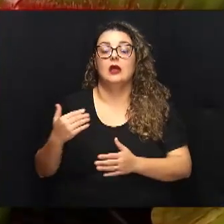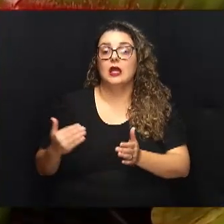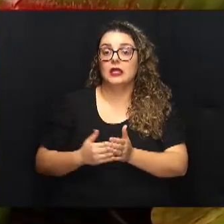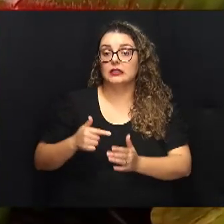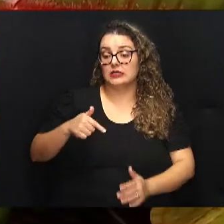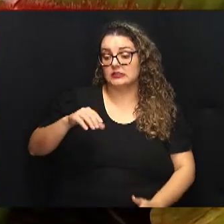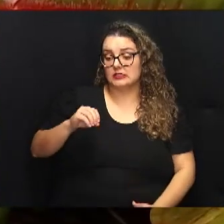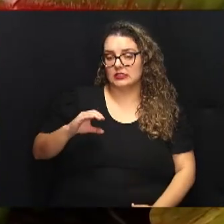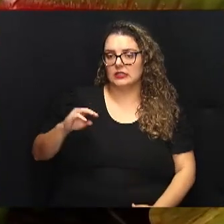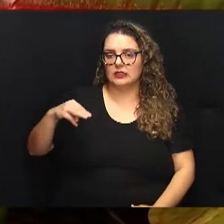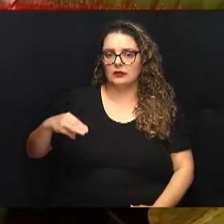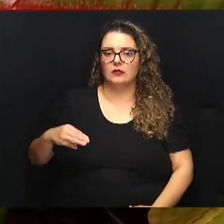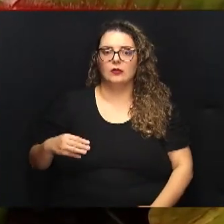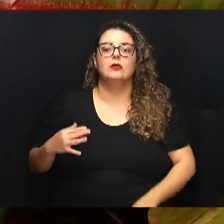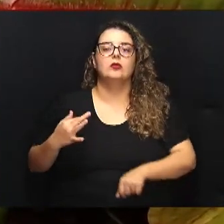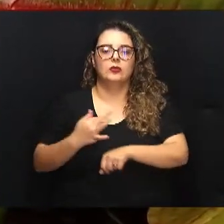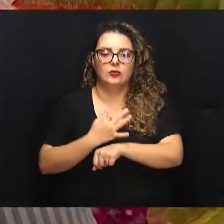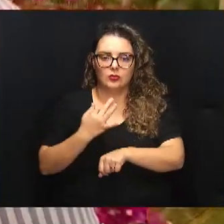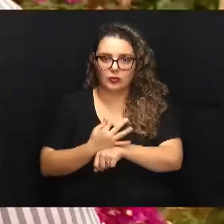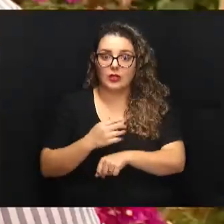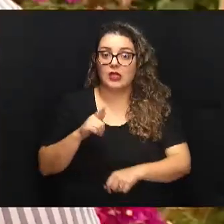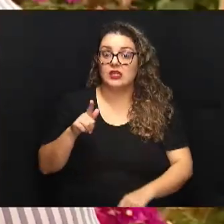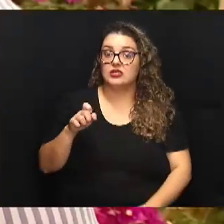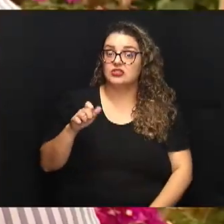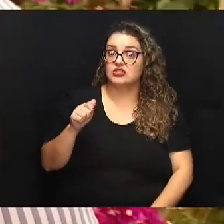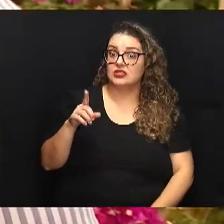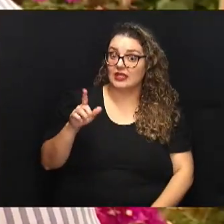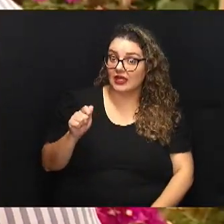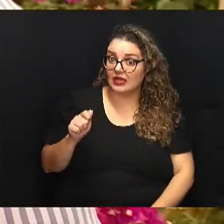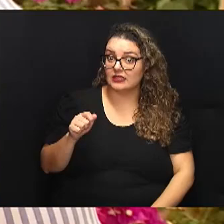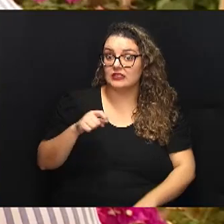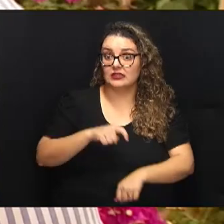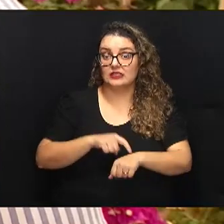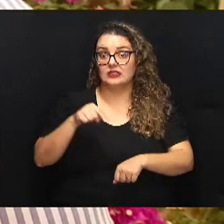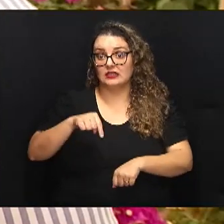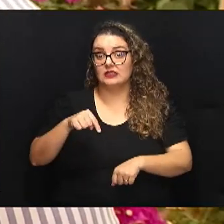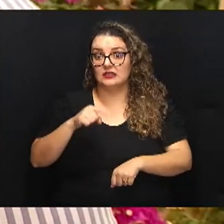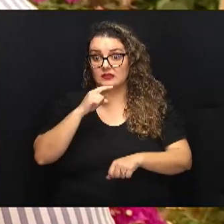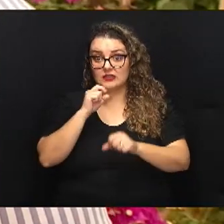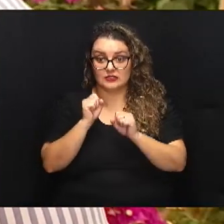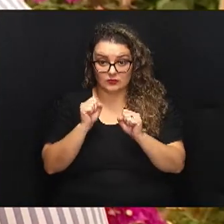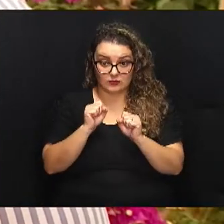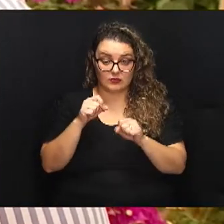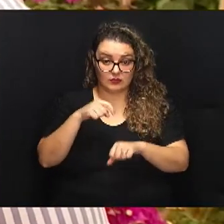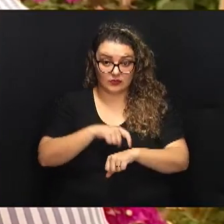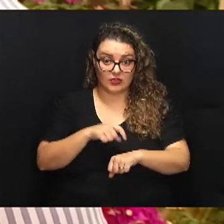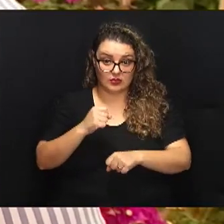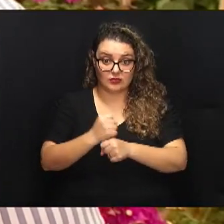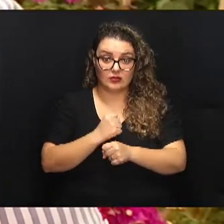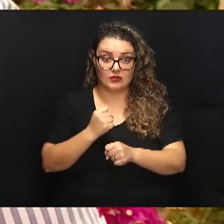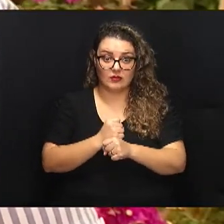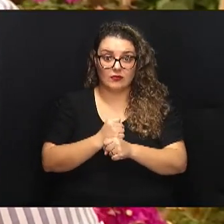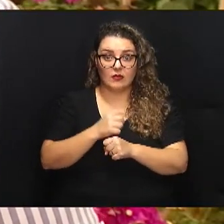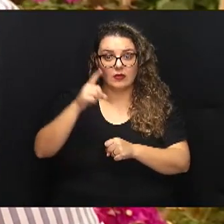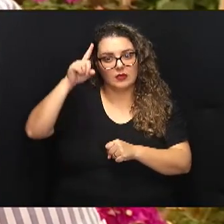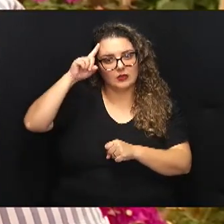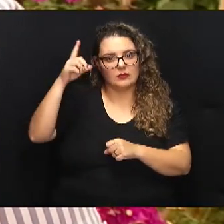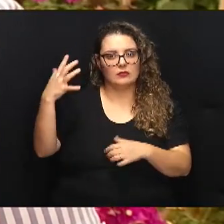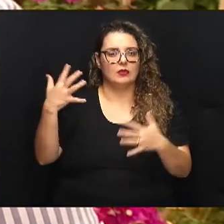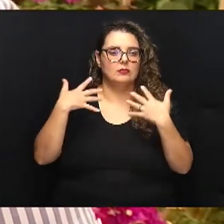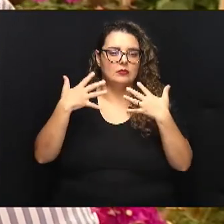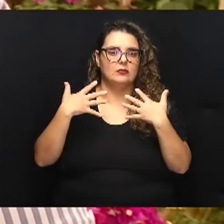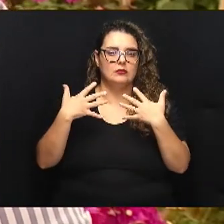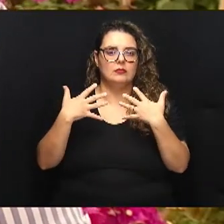centímetros, que elas aguentam bem a geada. Porque agora nessa época do ano, durante o dia pode ser até que